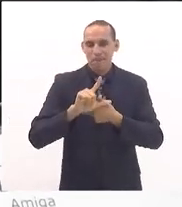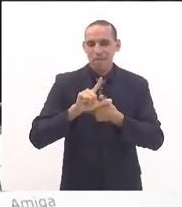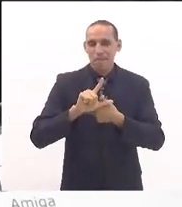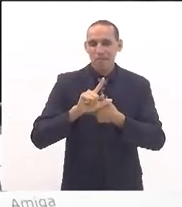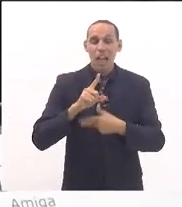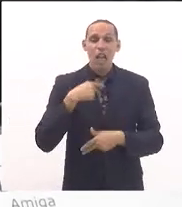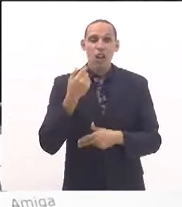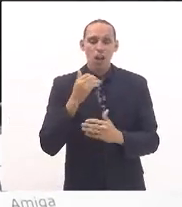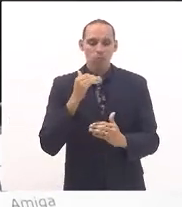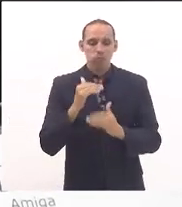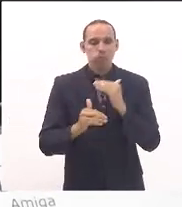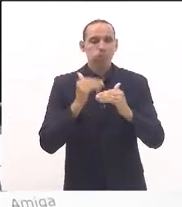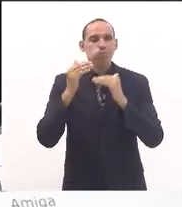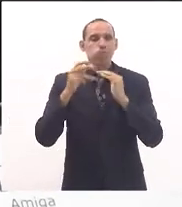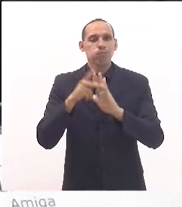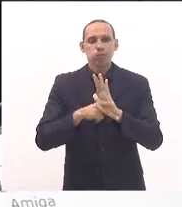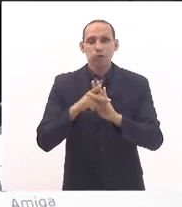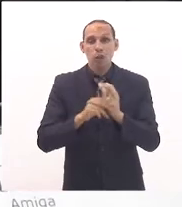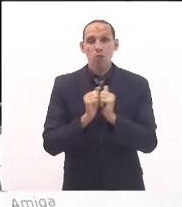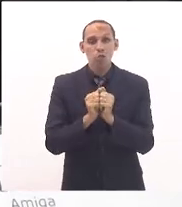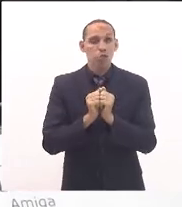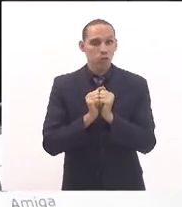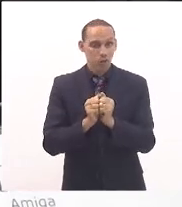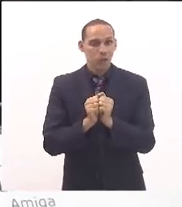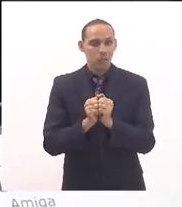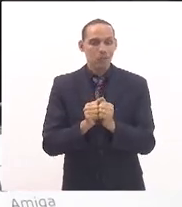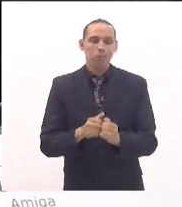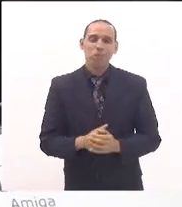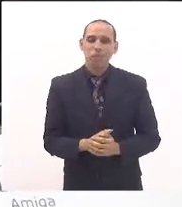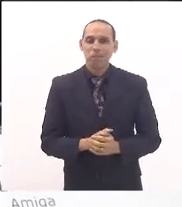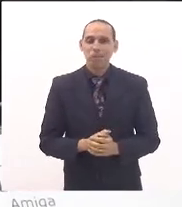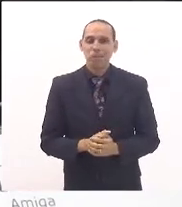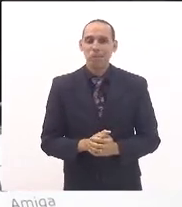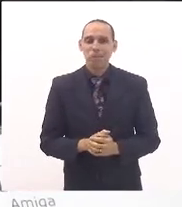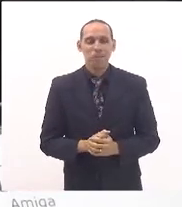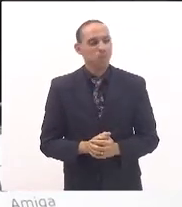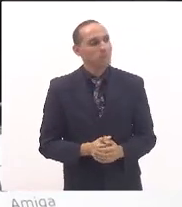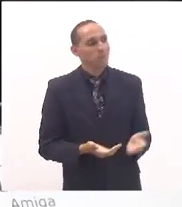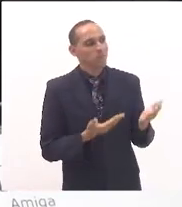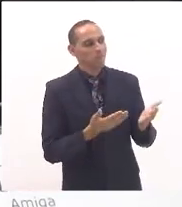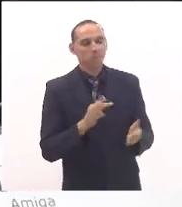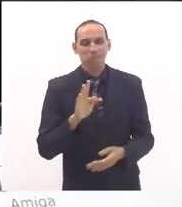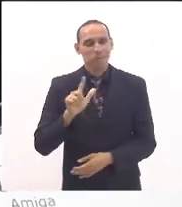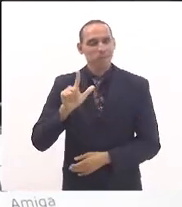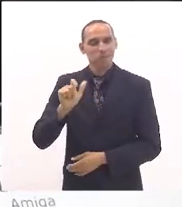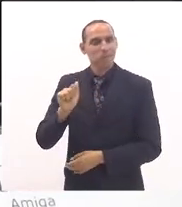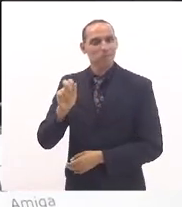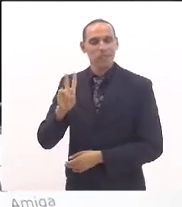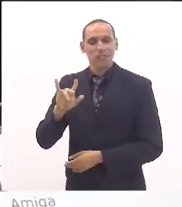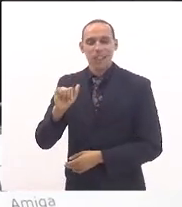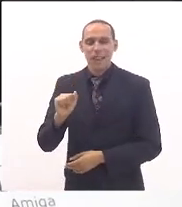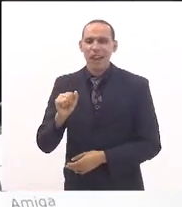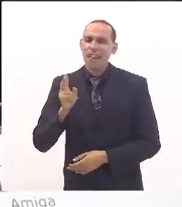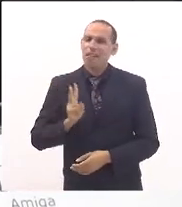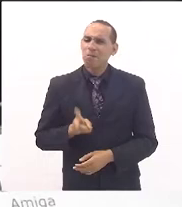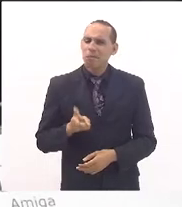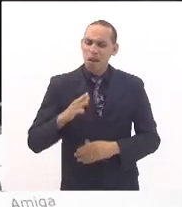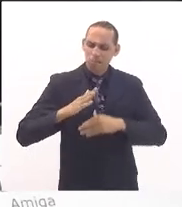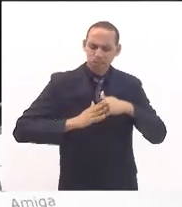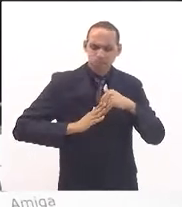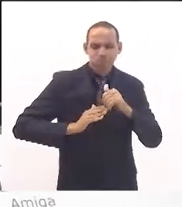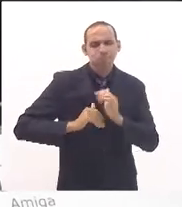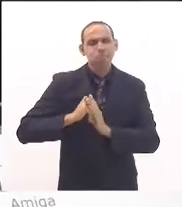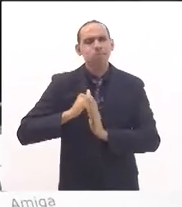começamos a desenvolver projetos juntas por lá a Flávia sempre com muita competência